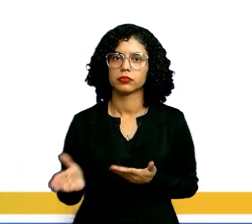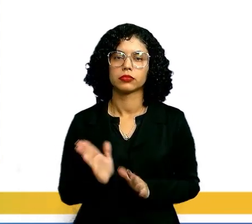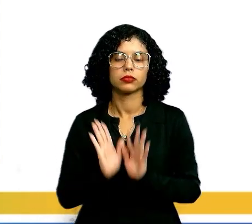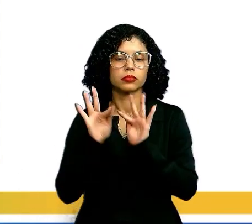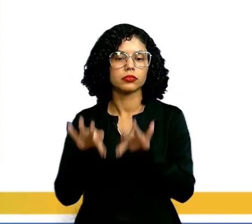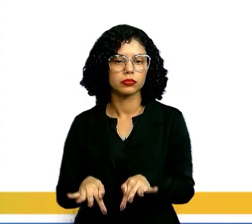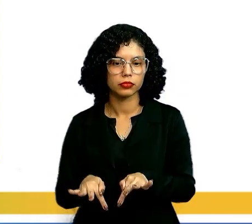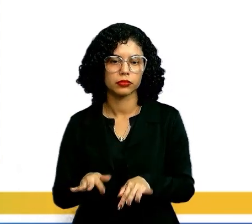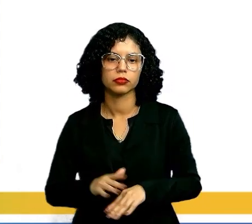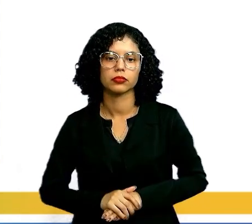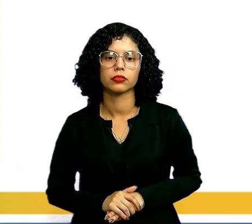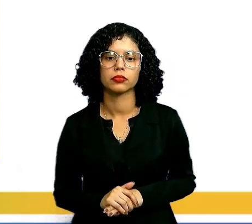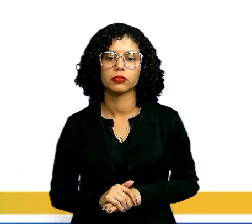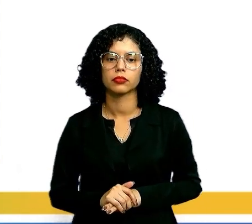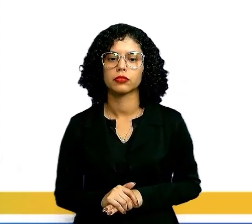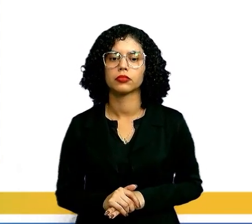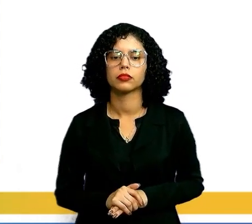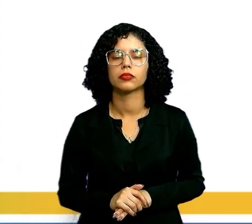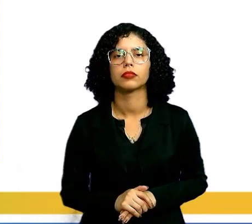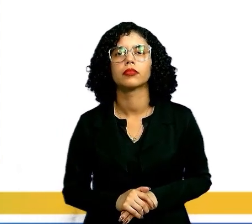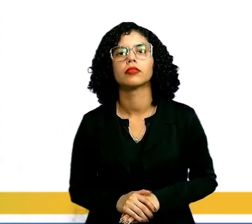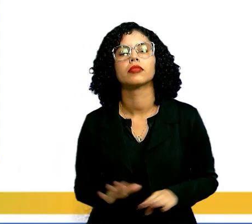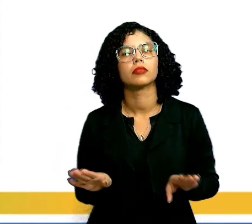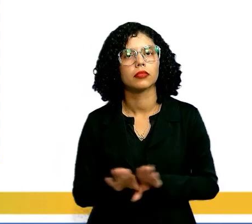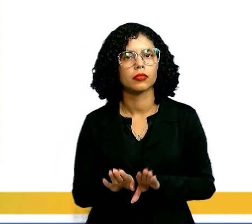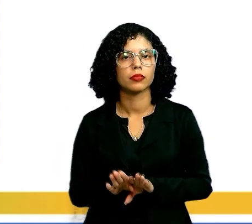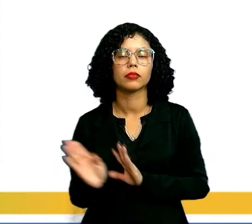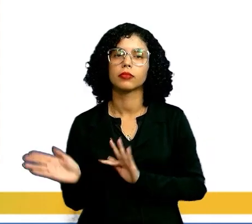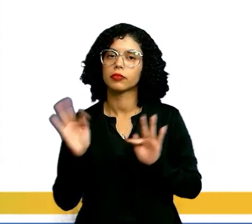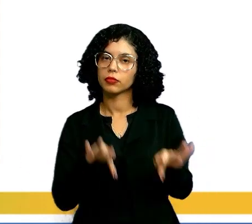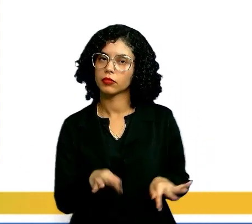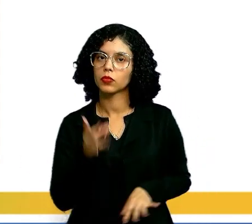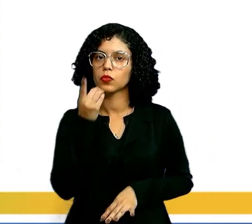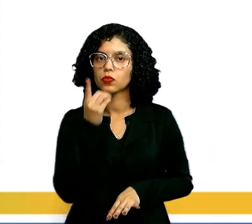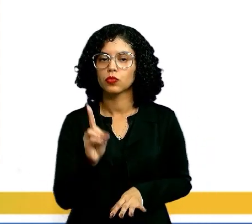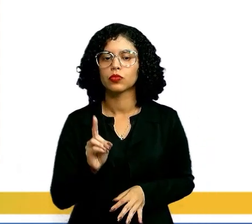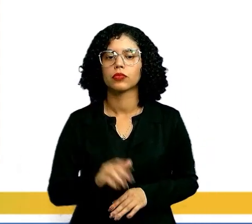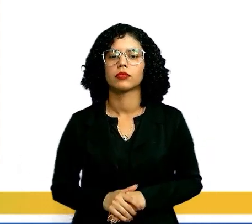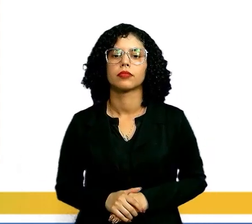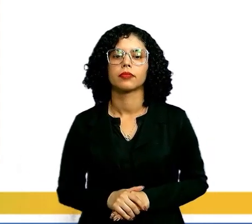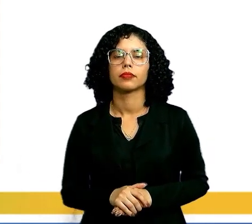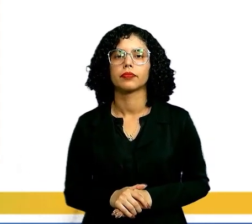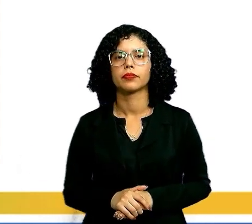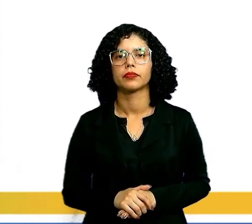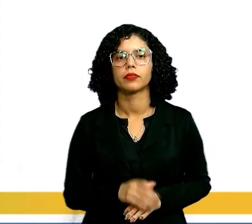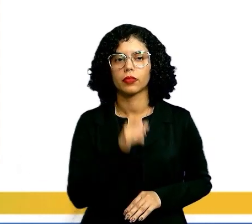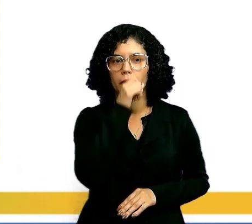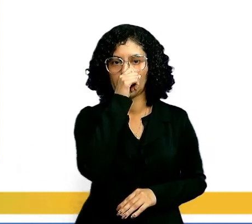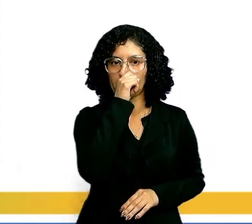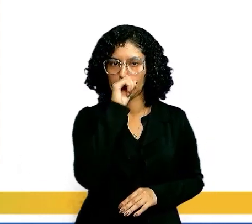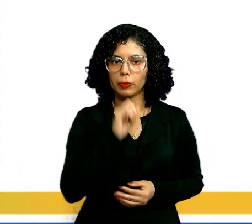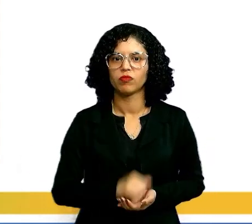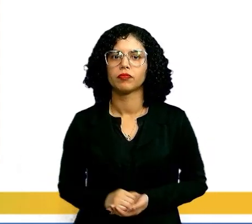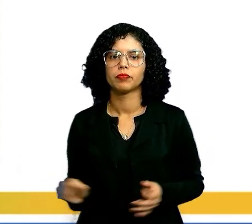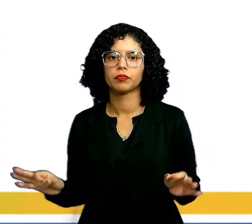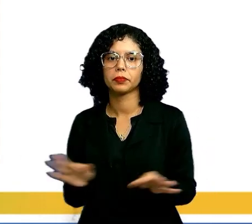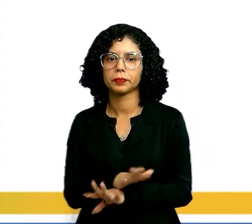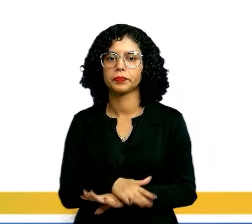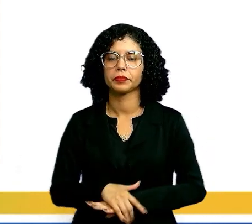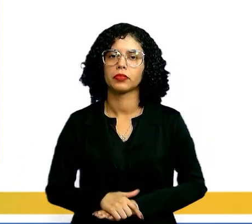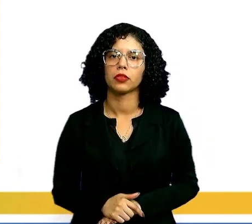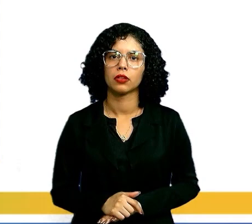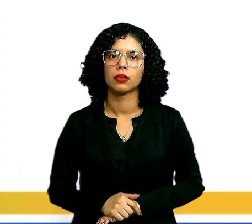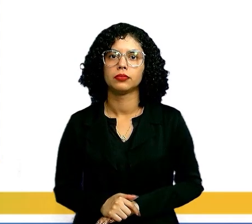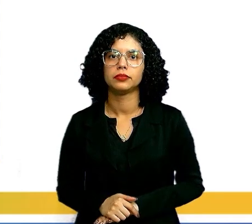e nós temos uma existência mas nós também vamos chegar um dia ao nosso fim um dia nós vamos acabar